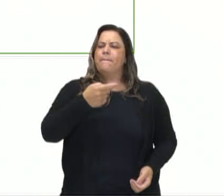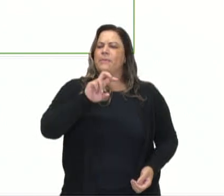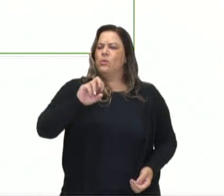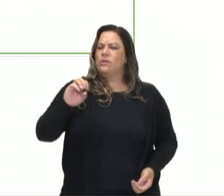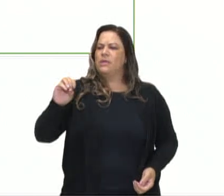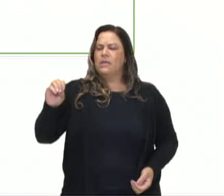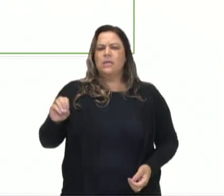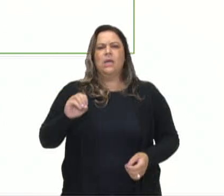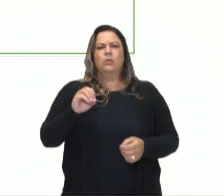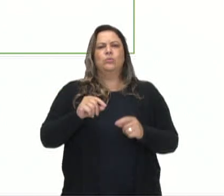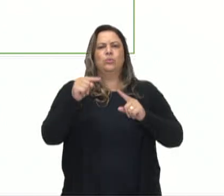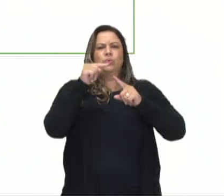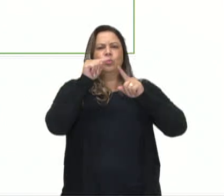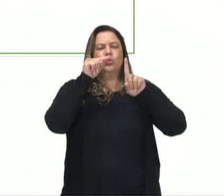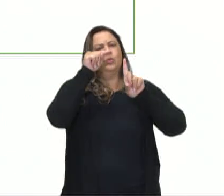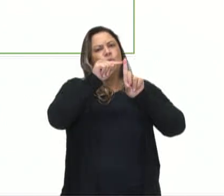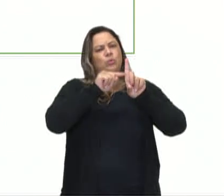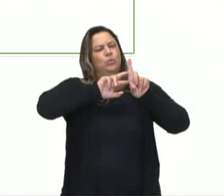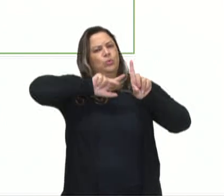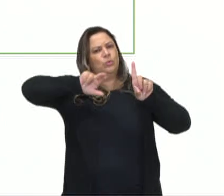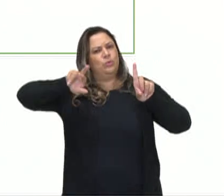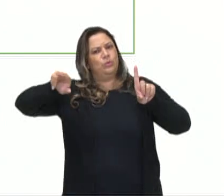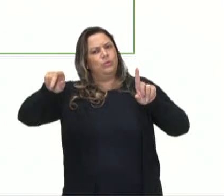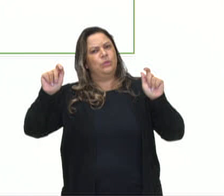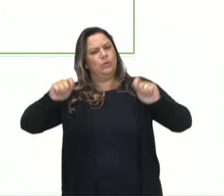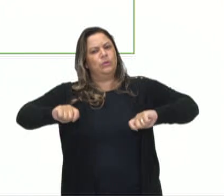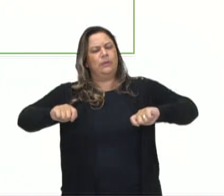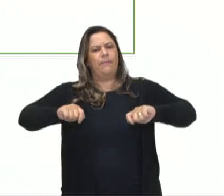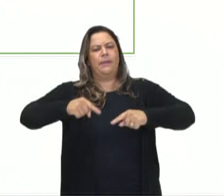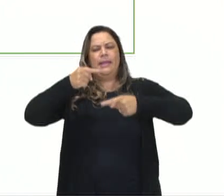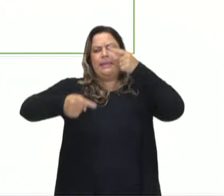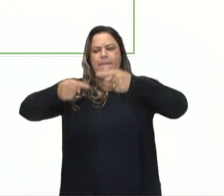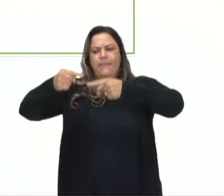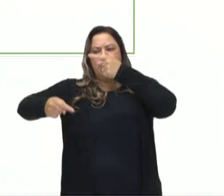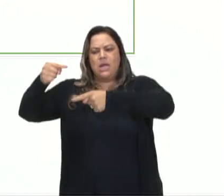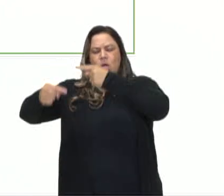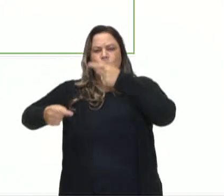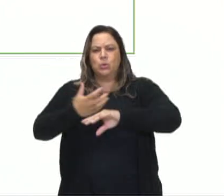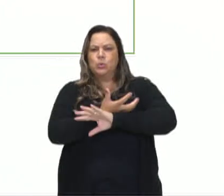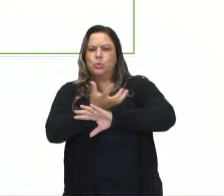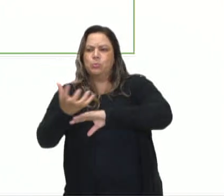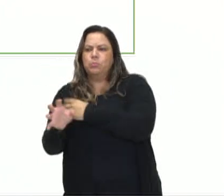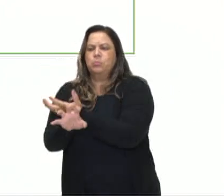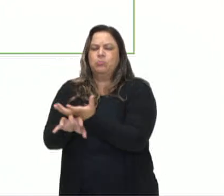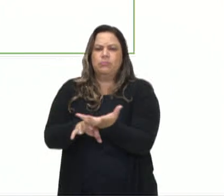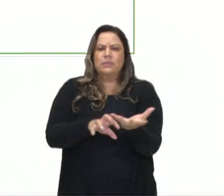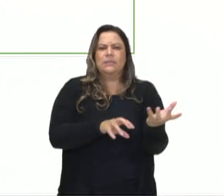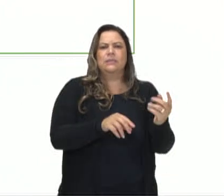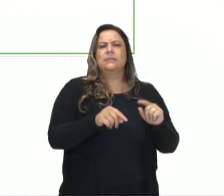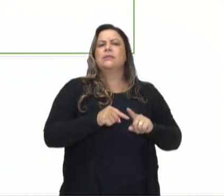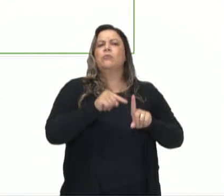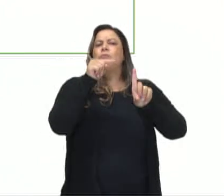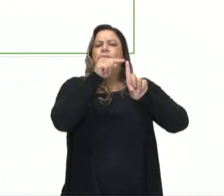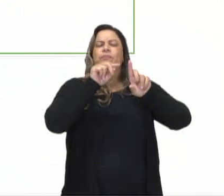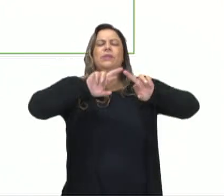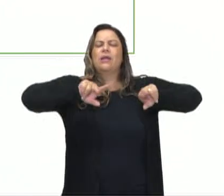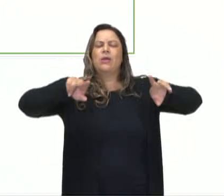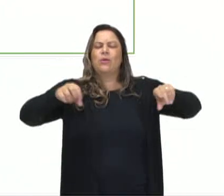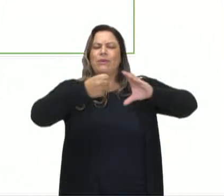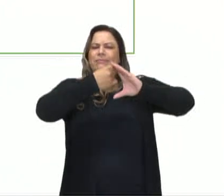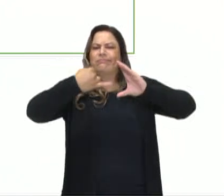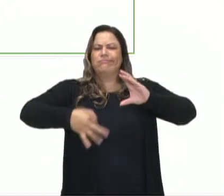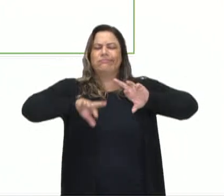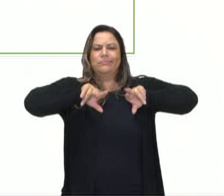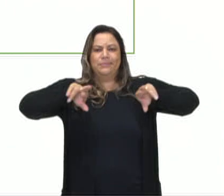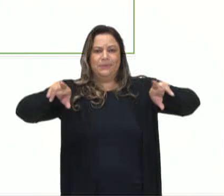plantas endêmicas e ter perdido mais de 3/4 de sua vegetação original são critérios para definir uma área de